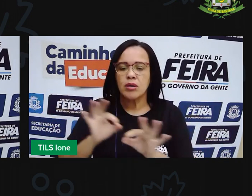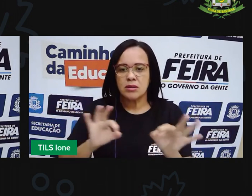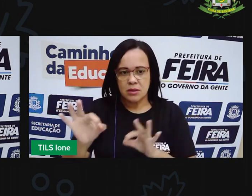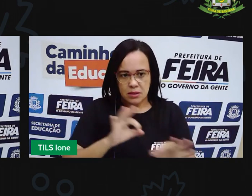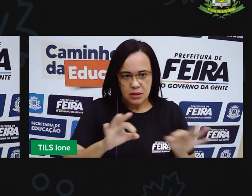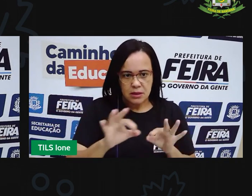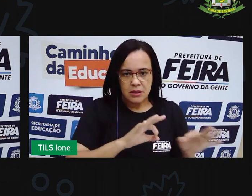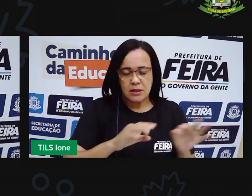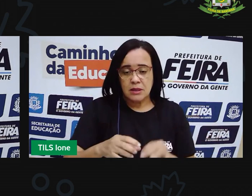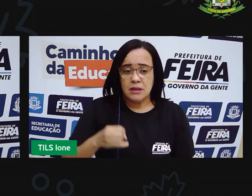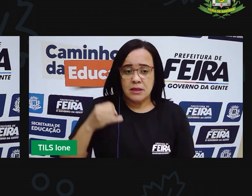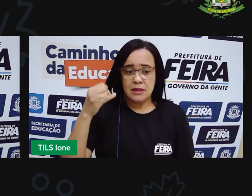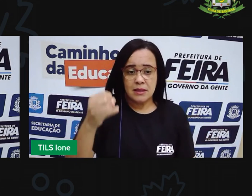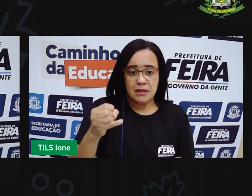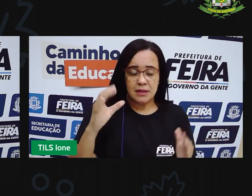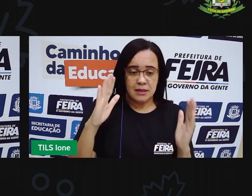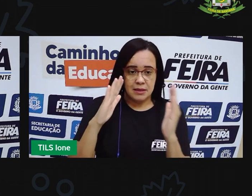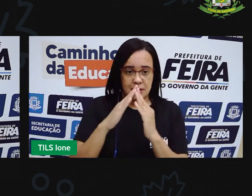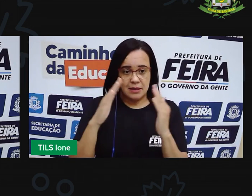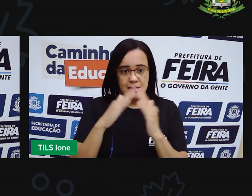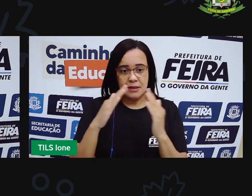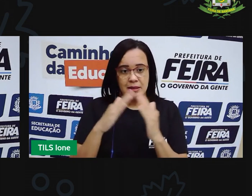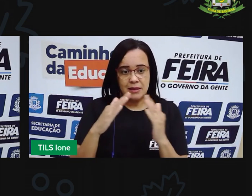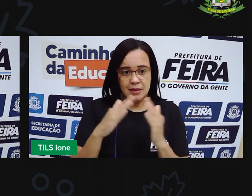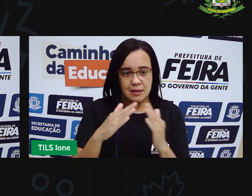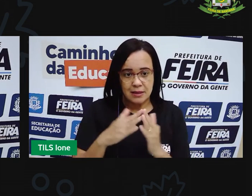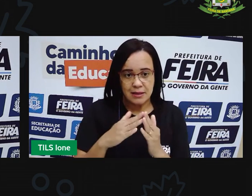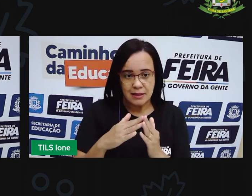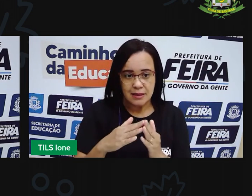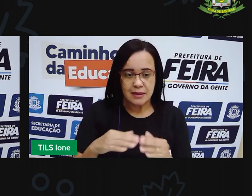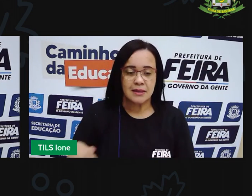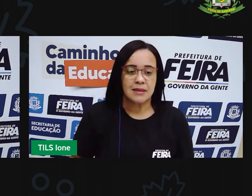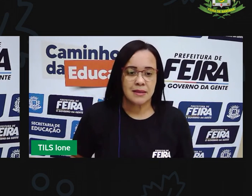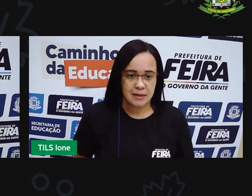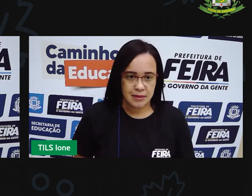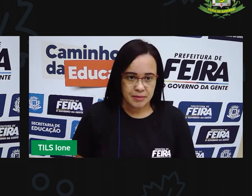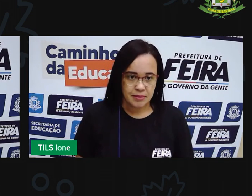E aí na sua casa Ele pega uma